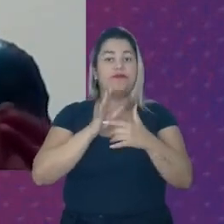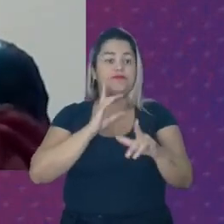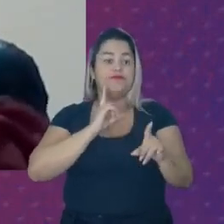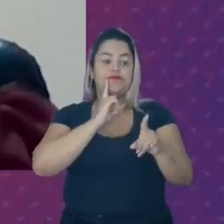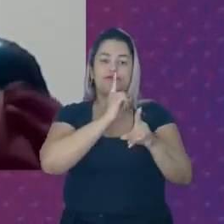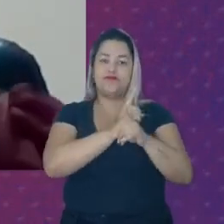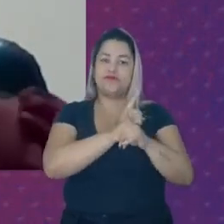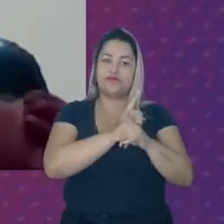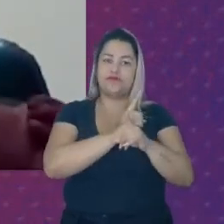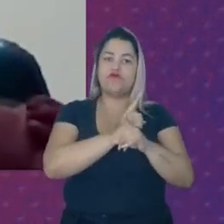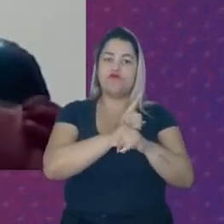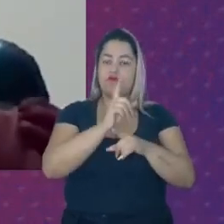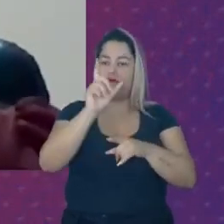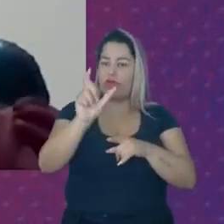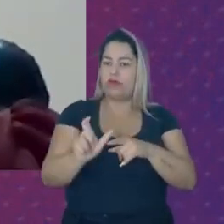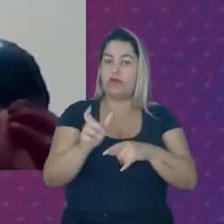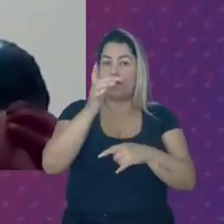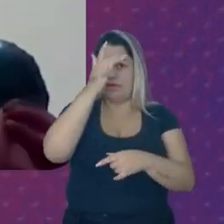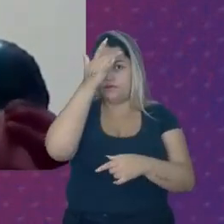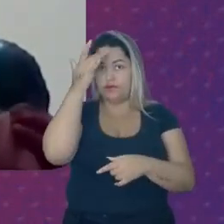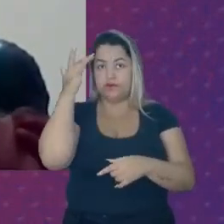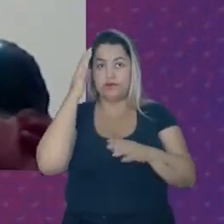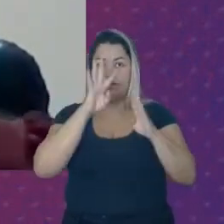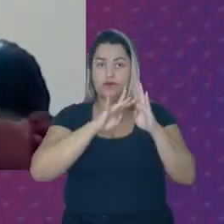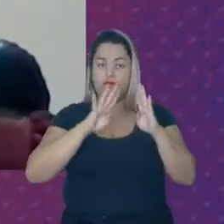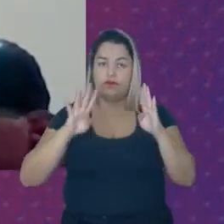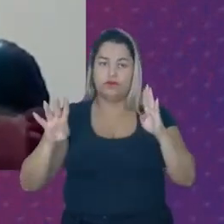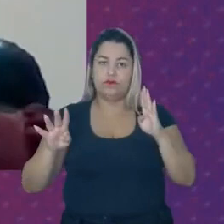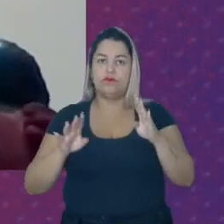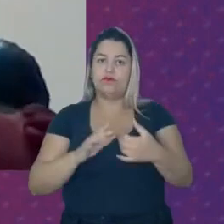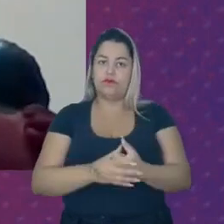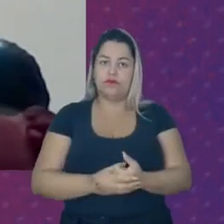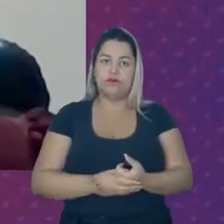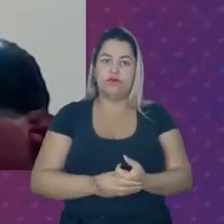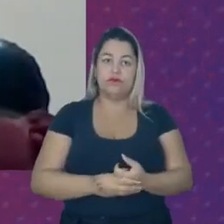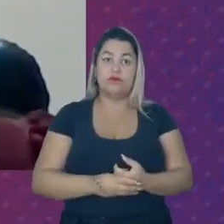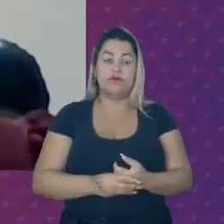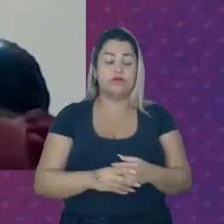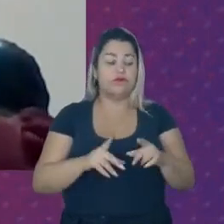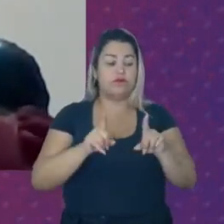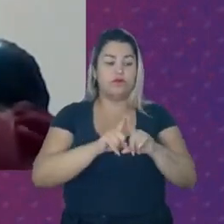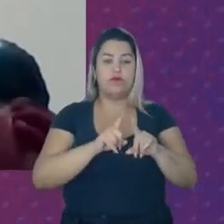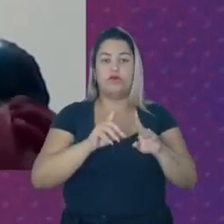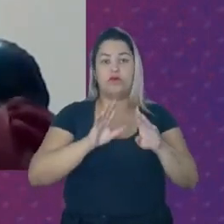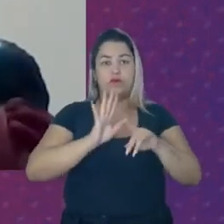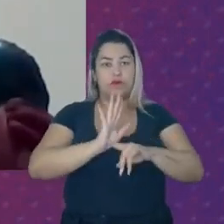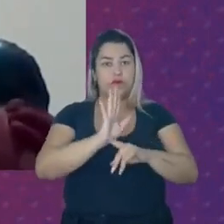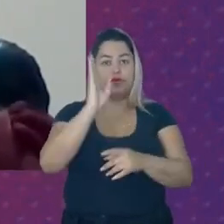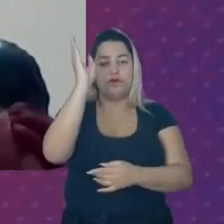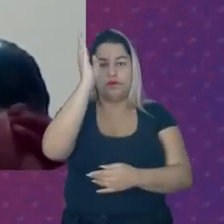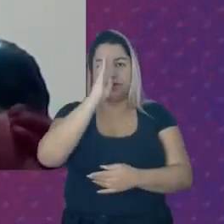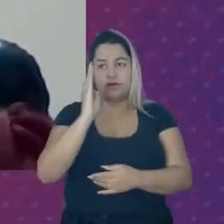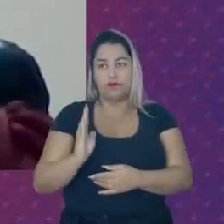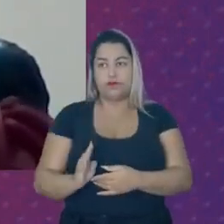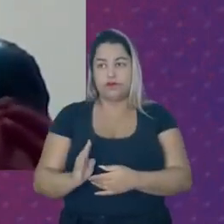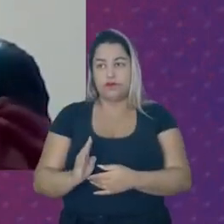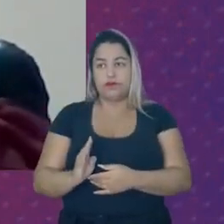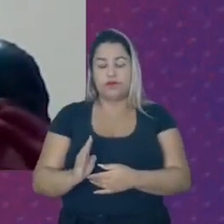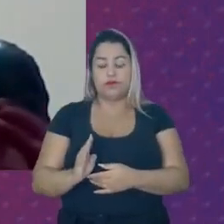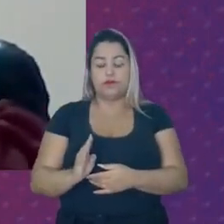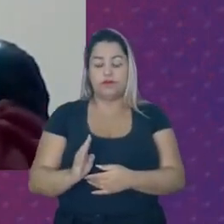iam de encontro para que aquela pessoa pudesse se beneficiar do, então, programa Auxílio Brasil. E aí, desse